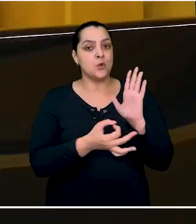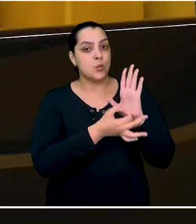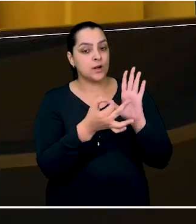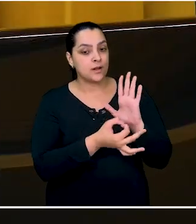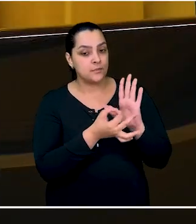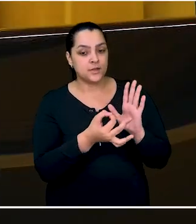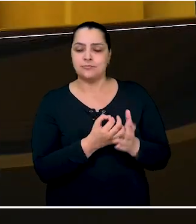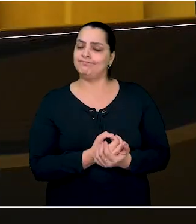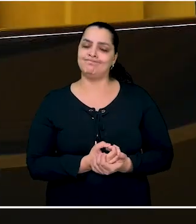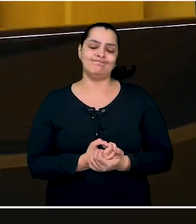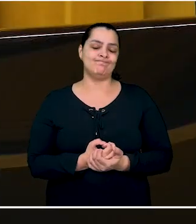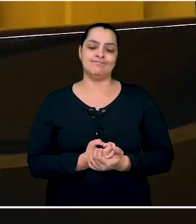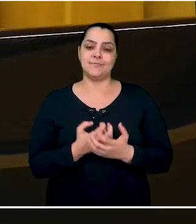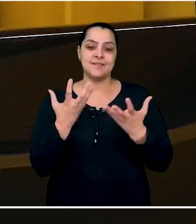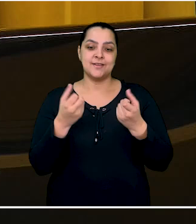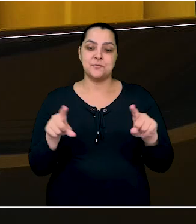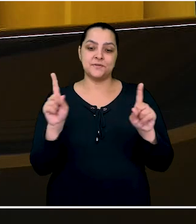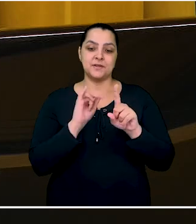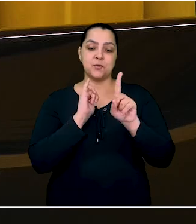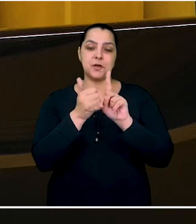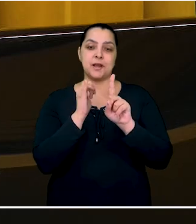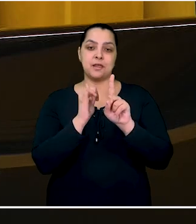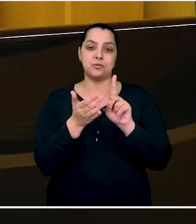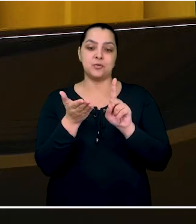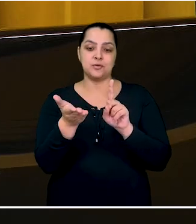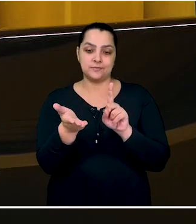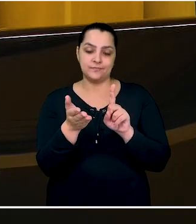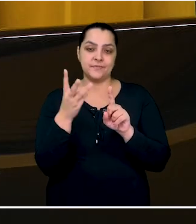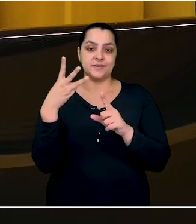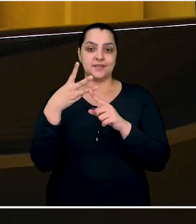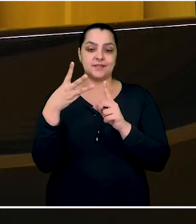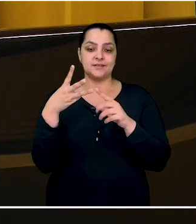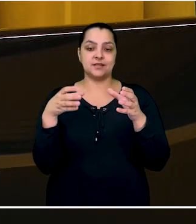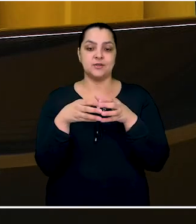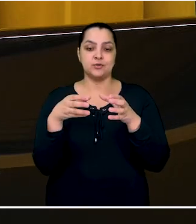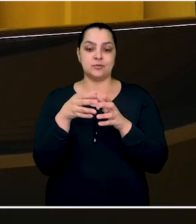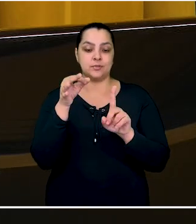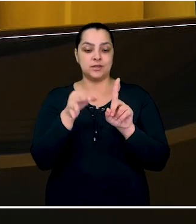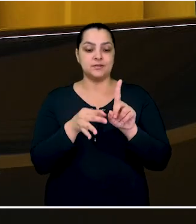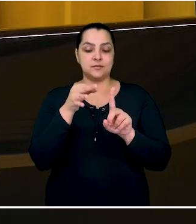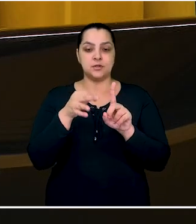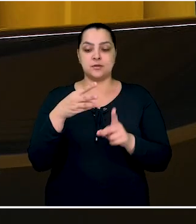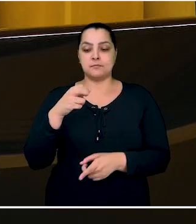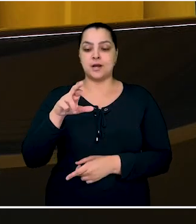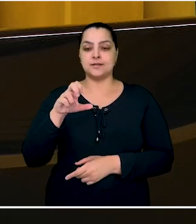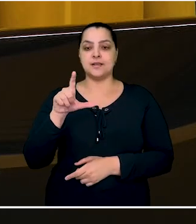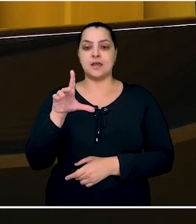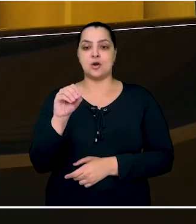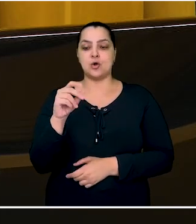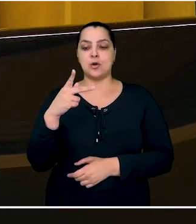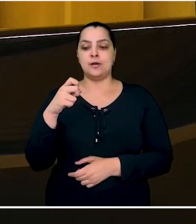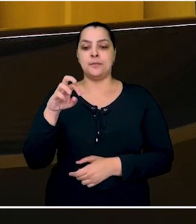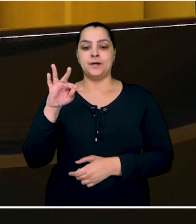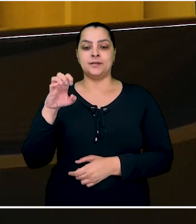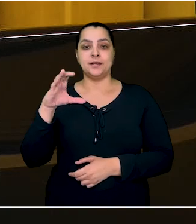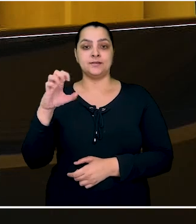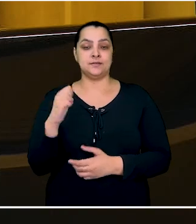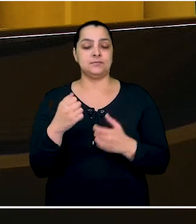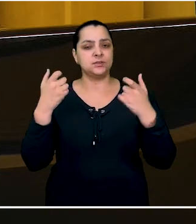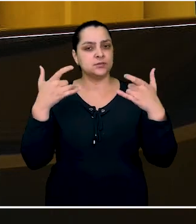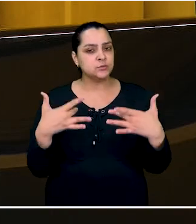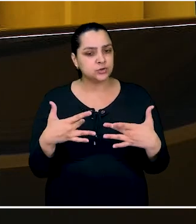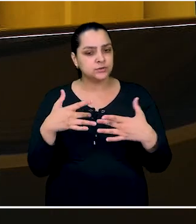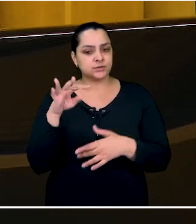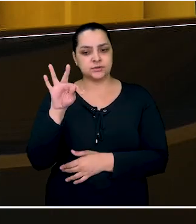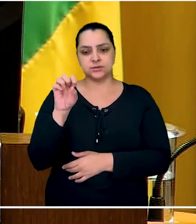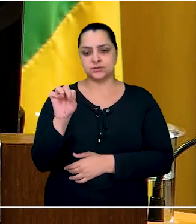argumento, entretanto, não convenceu o relator do caso na terceira turma, desembargador convocado Marcelo Pertence. O magistrado